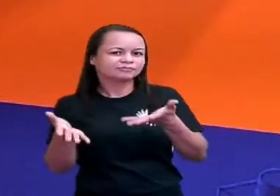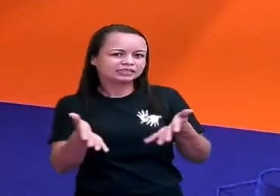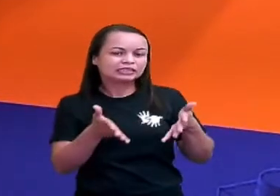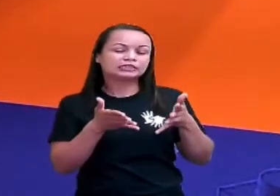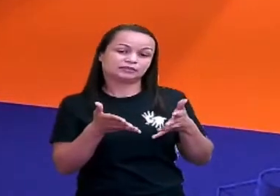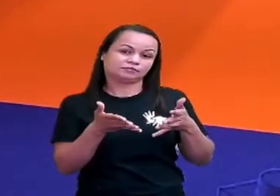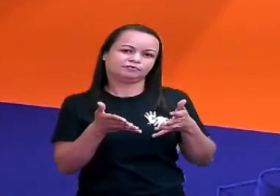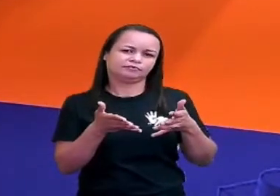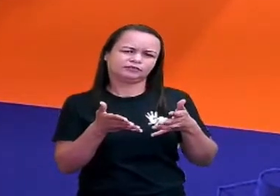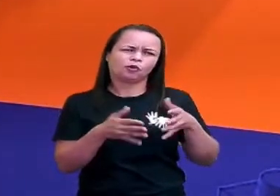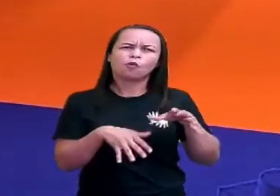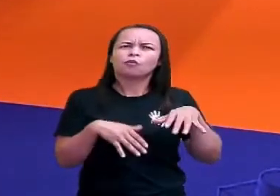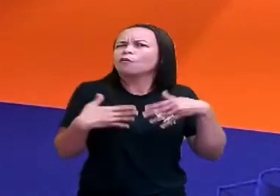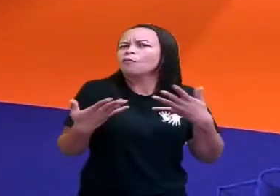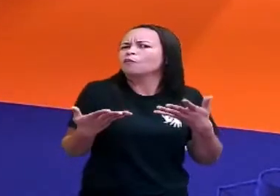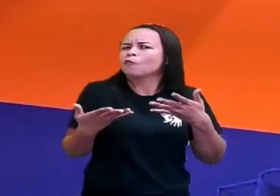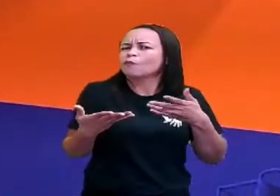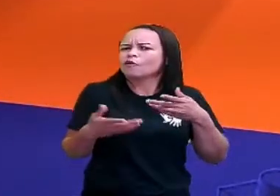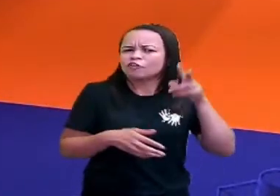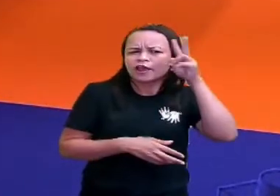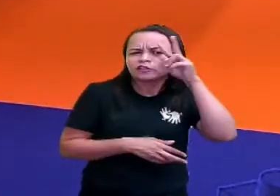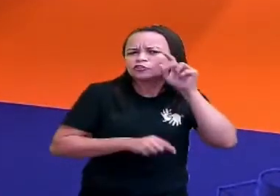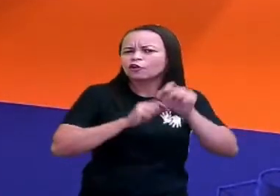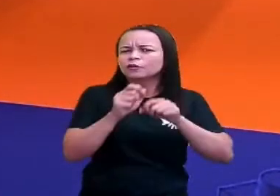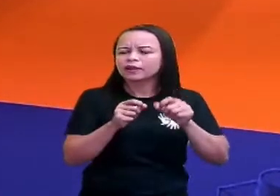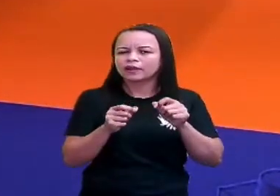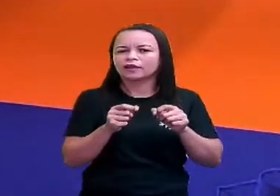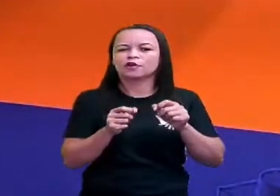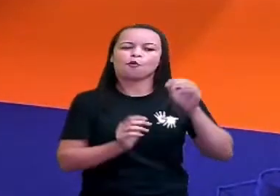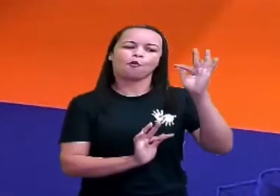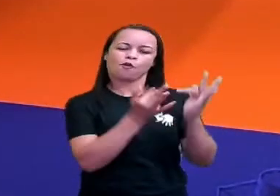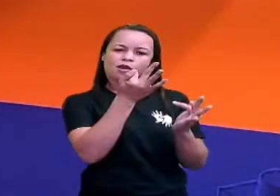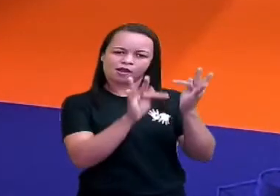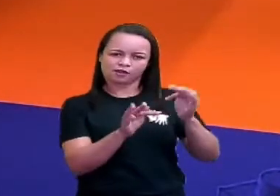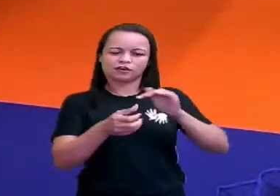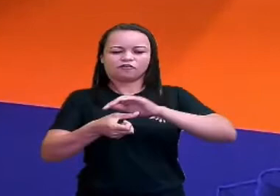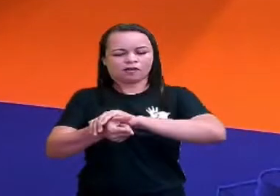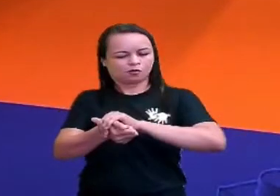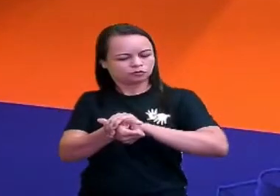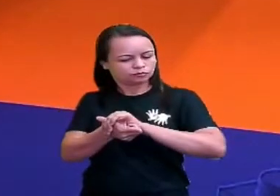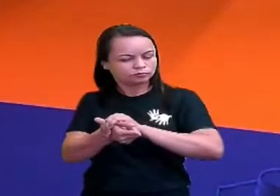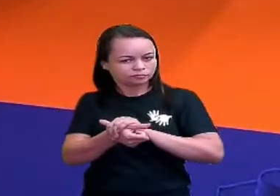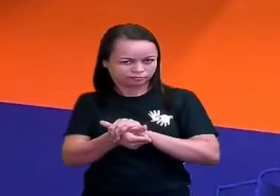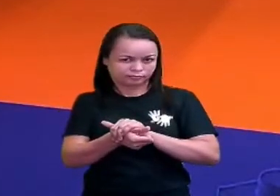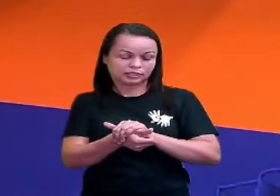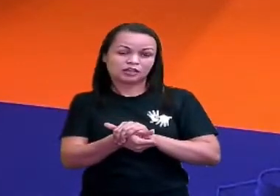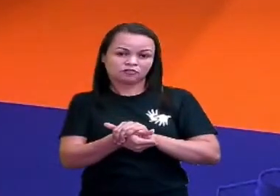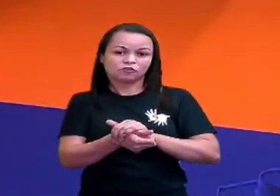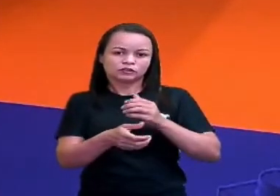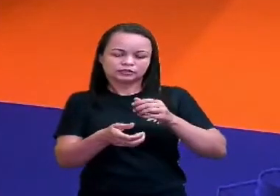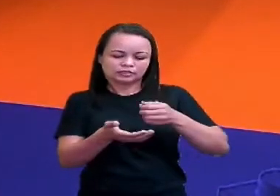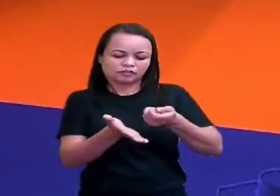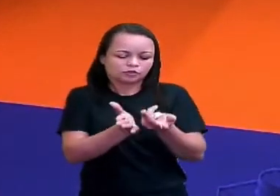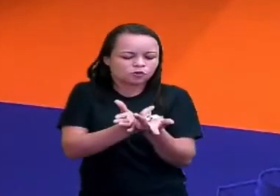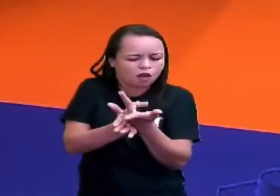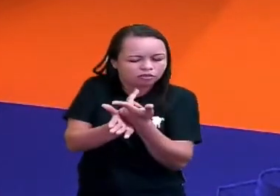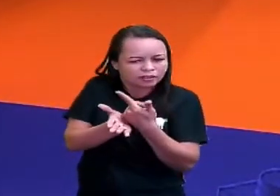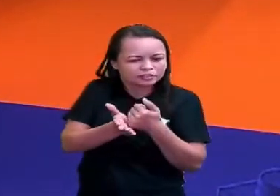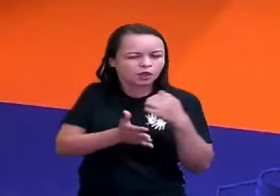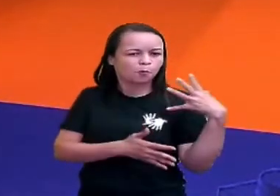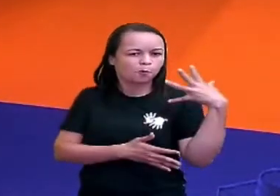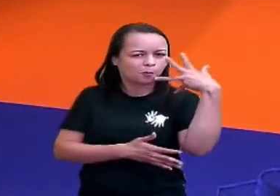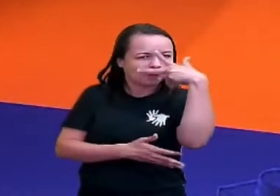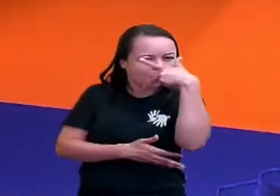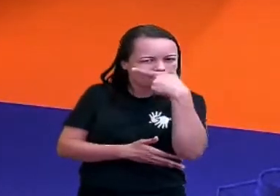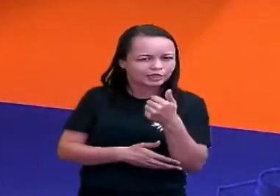isso mesmo. O Carnaval do Jabuti. E aí você faz um desenho bem caprichado, tira a foto e envia para sua professora.